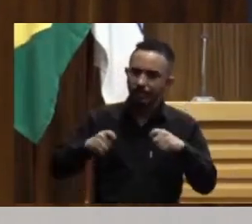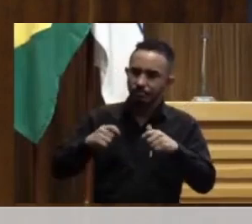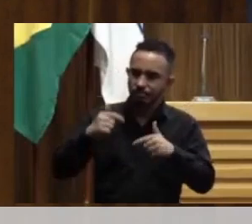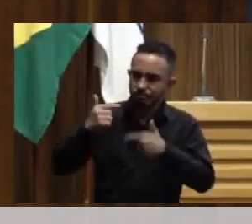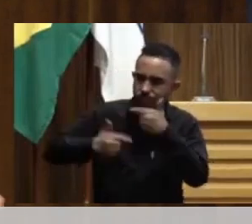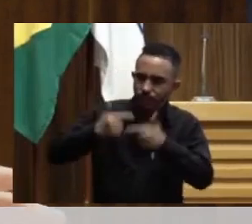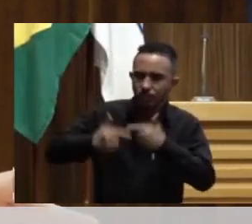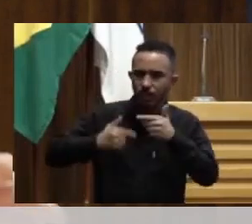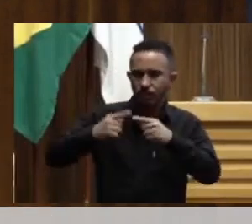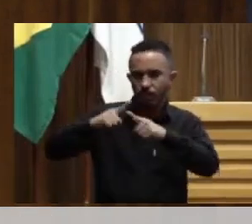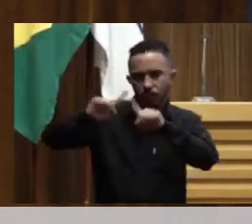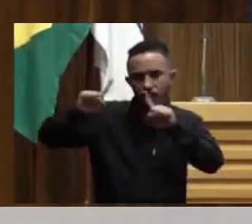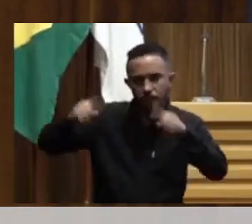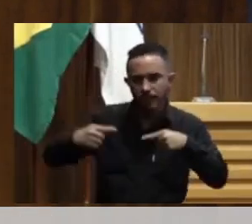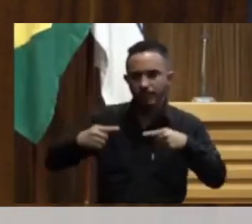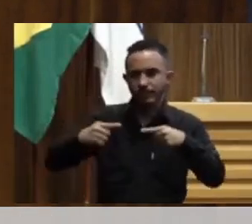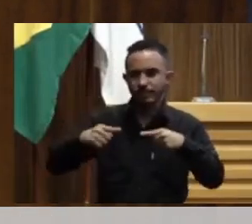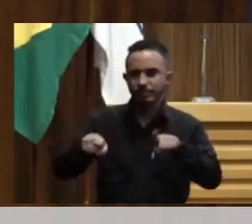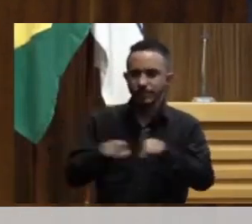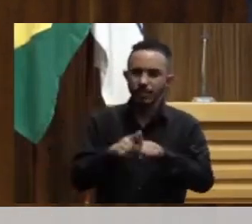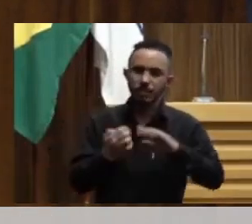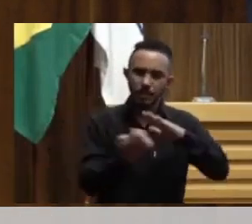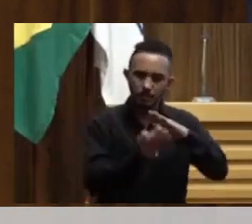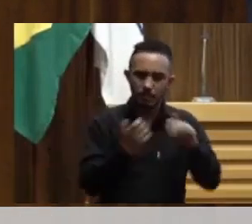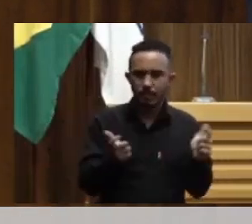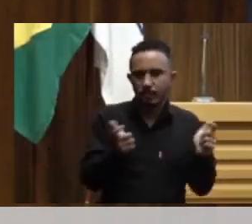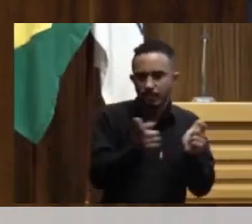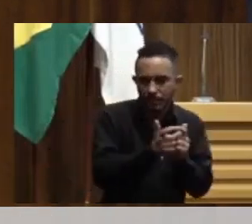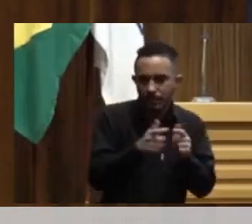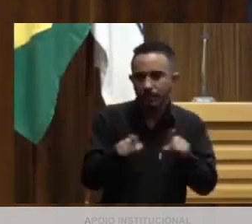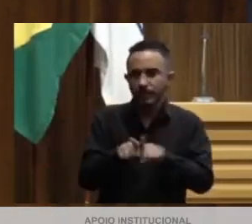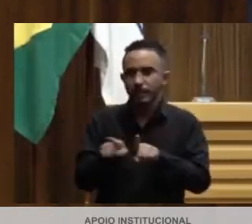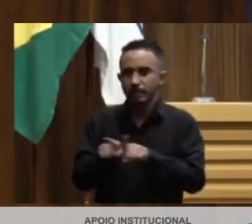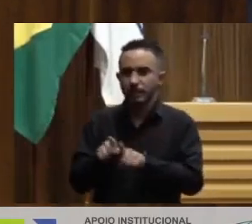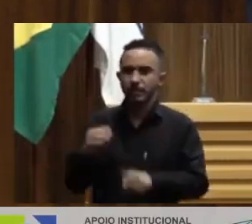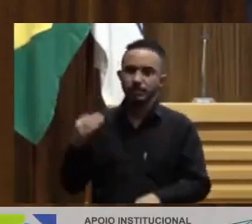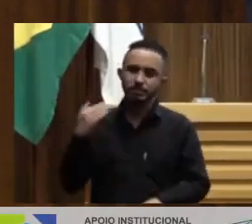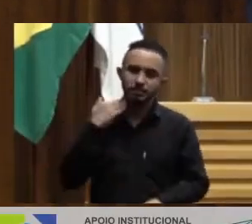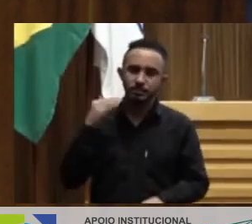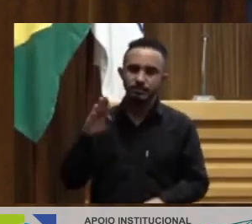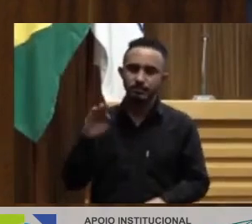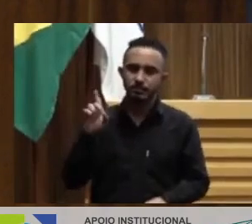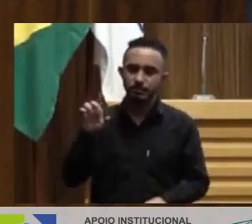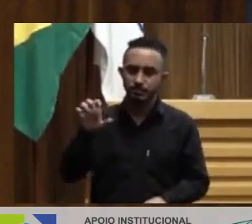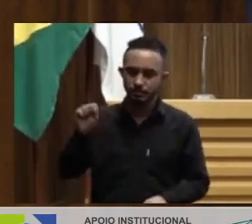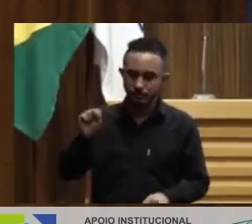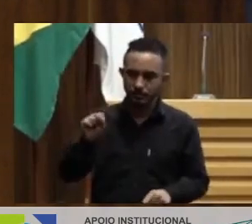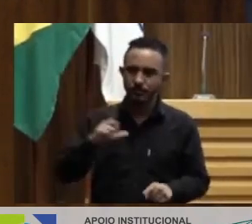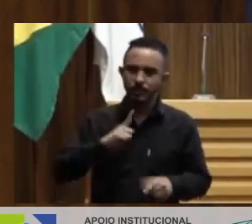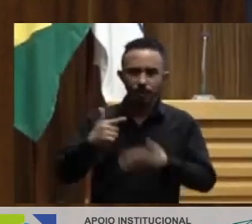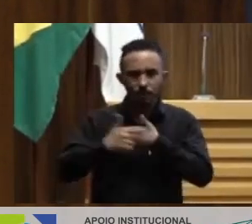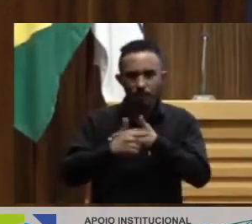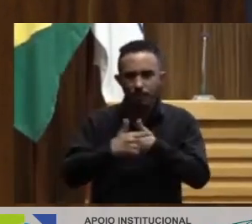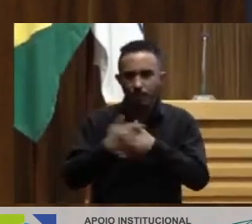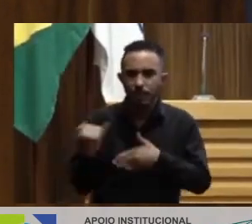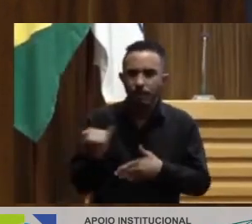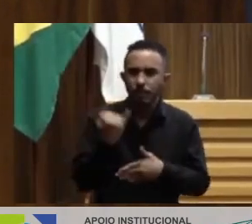pequenas empresas, e o BNDES também tem um papel importante, junto com outros